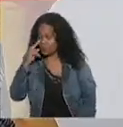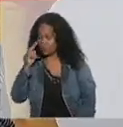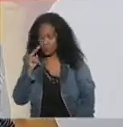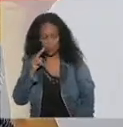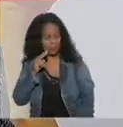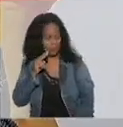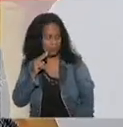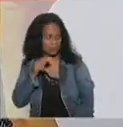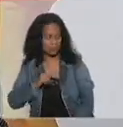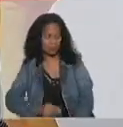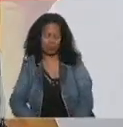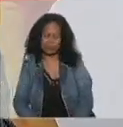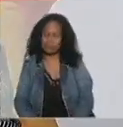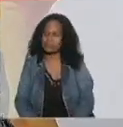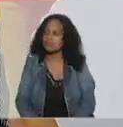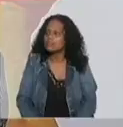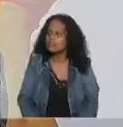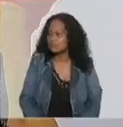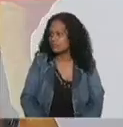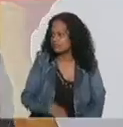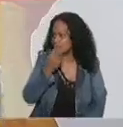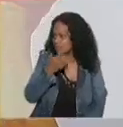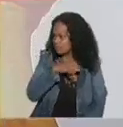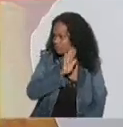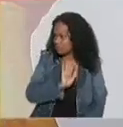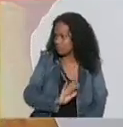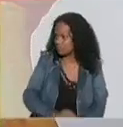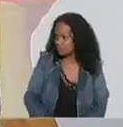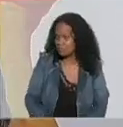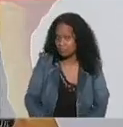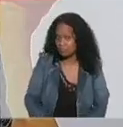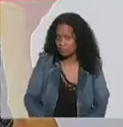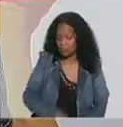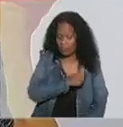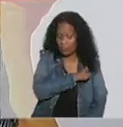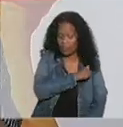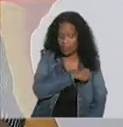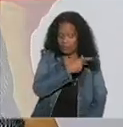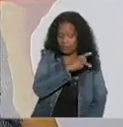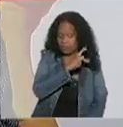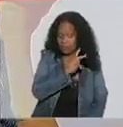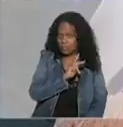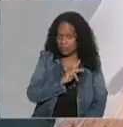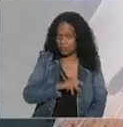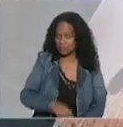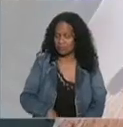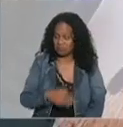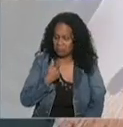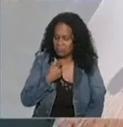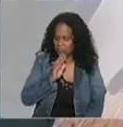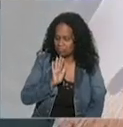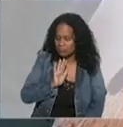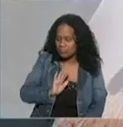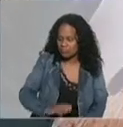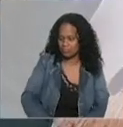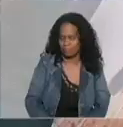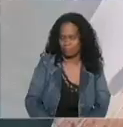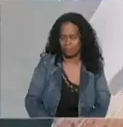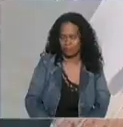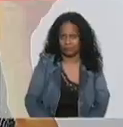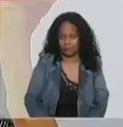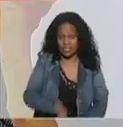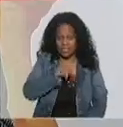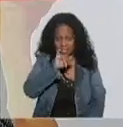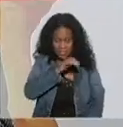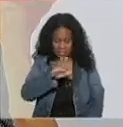finge que não está vendo nada. Está vendo, mas não fala nada, porque é aluno do outro. Mas Tem nada a ver comigo, que isso aqui, garoto tá lá, se a